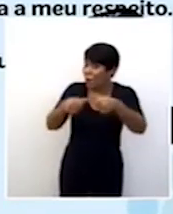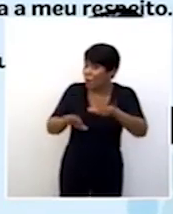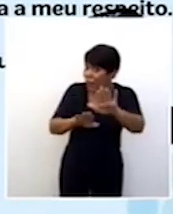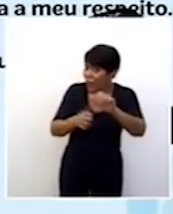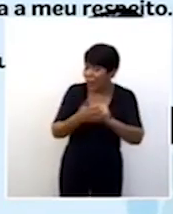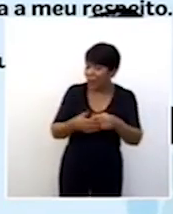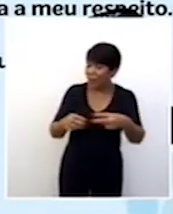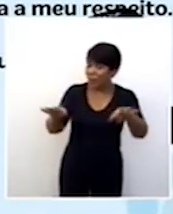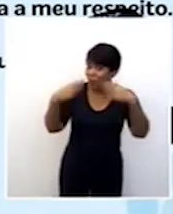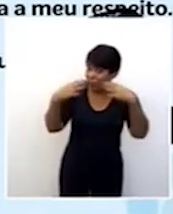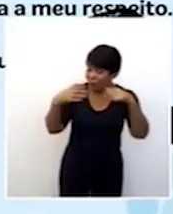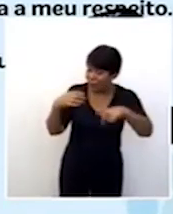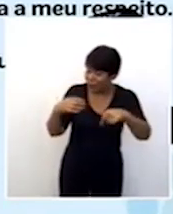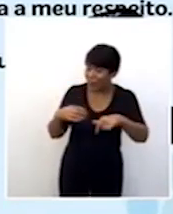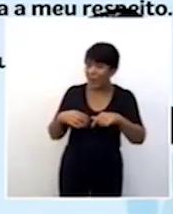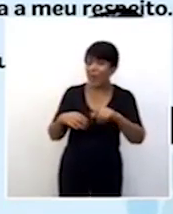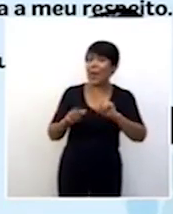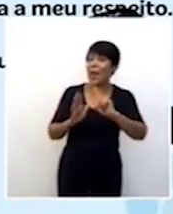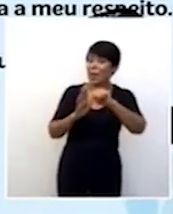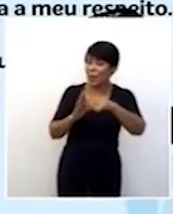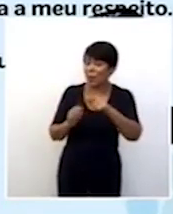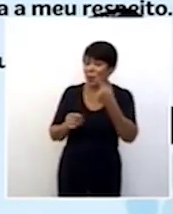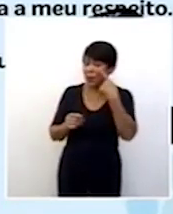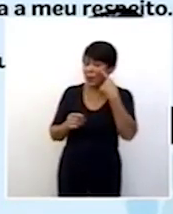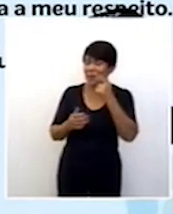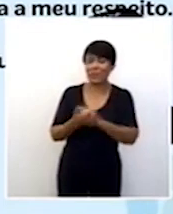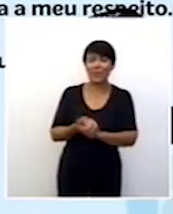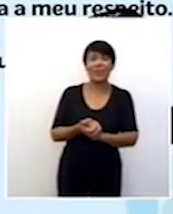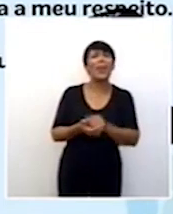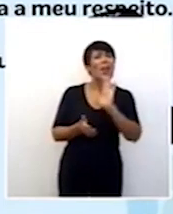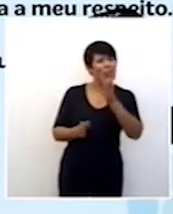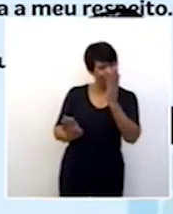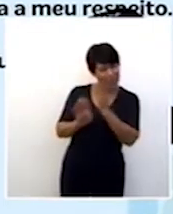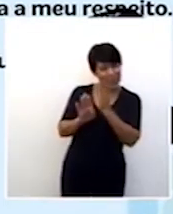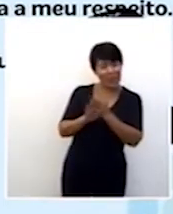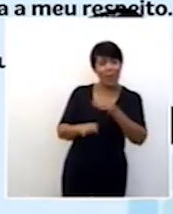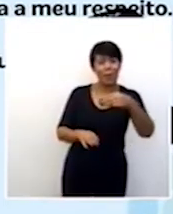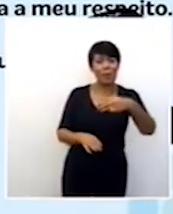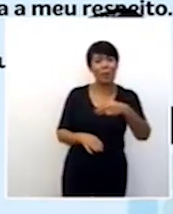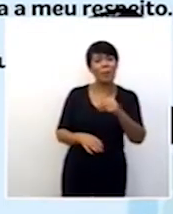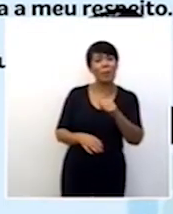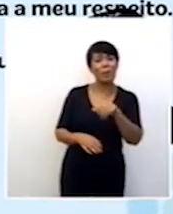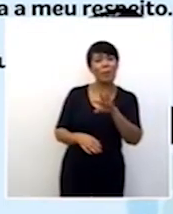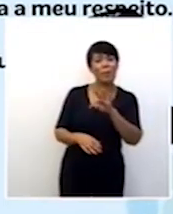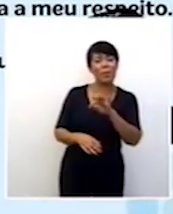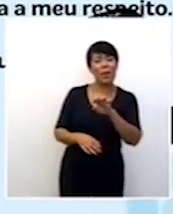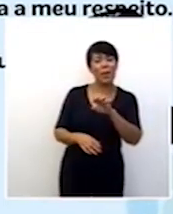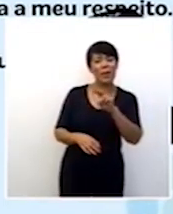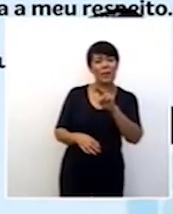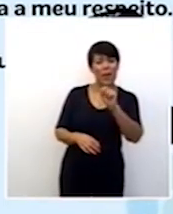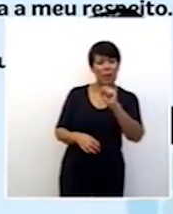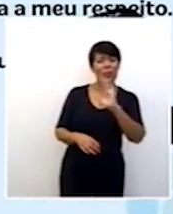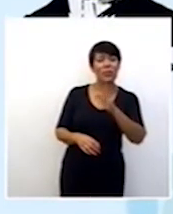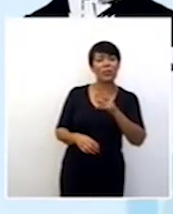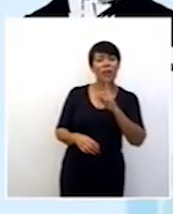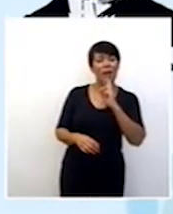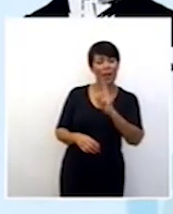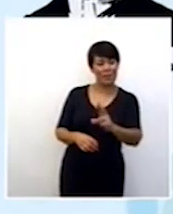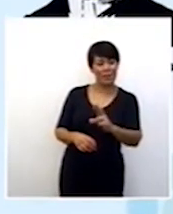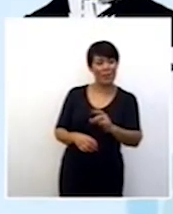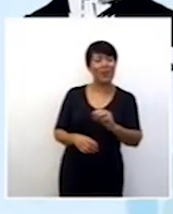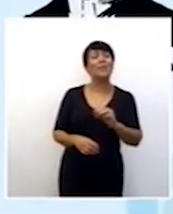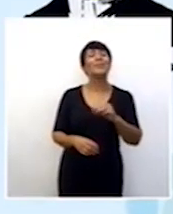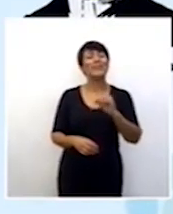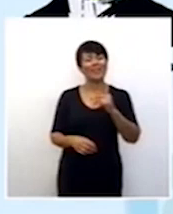favor. Alguém já, já responderam? Responderam? Olha Isso aí. Acharam. O Matheus falou que é o Machado de Assis. Ai, Matheus, obrigada.